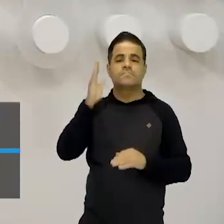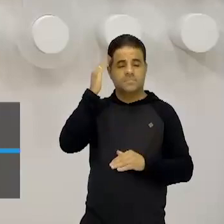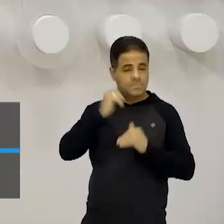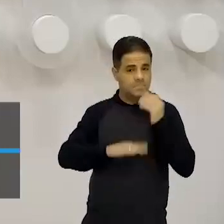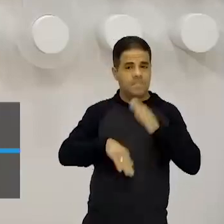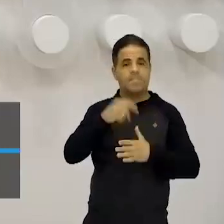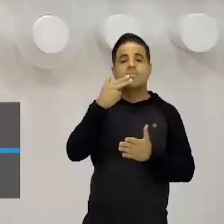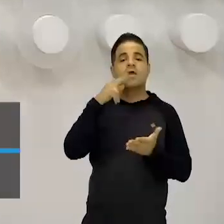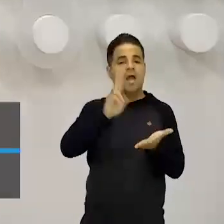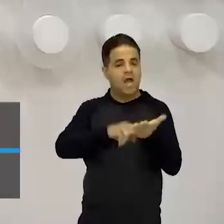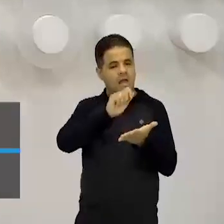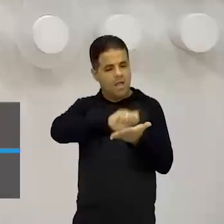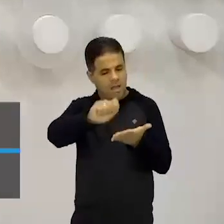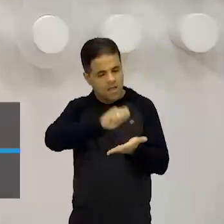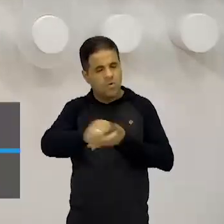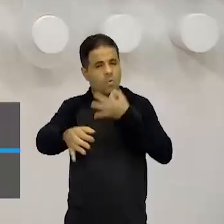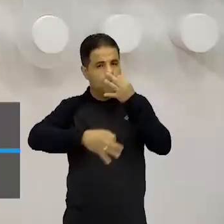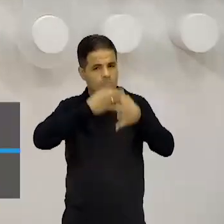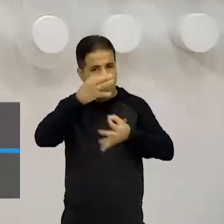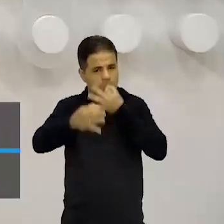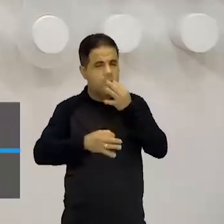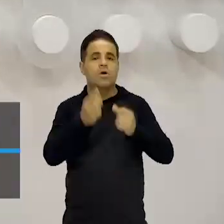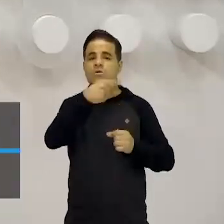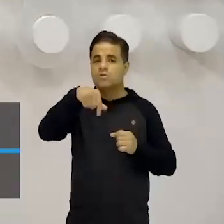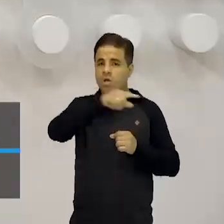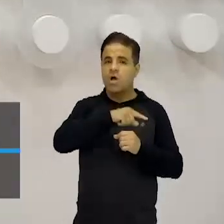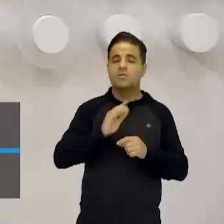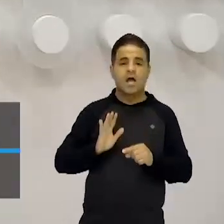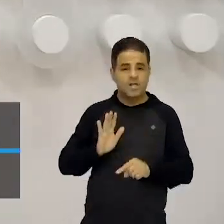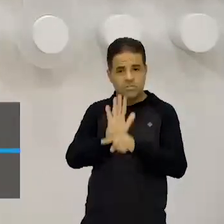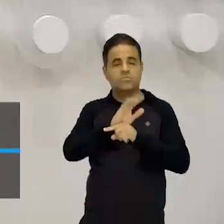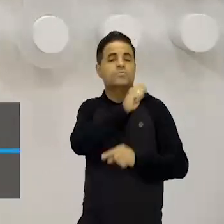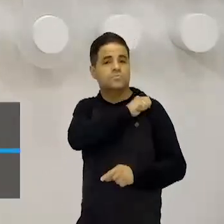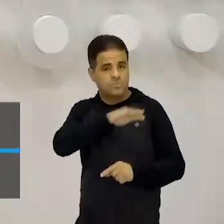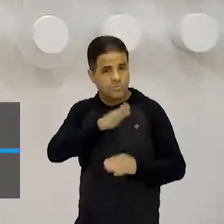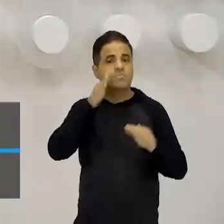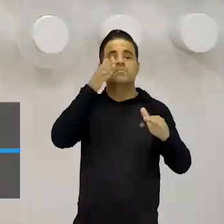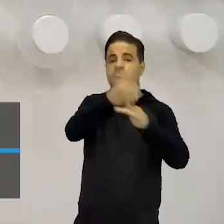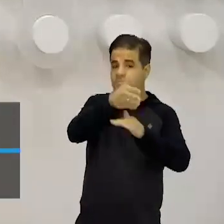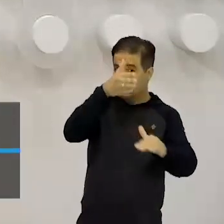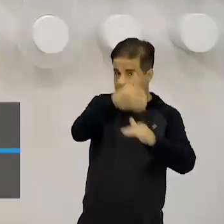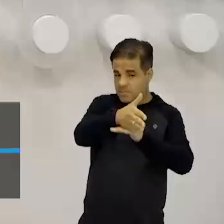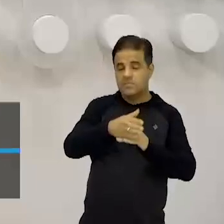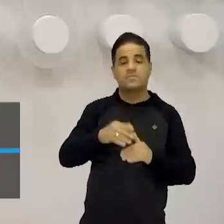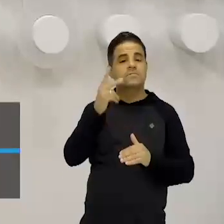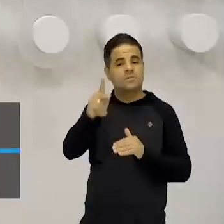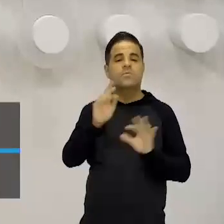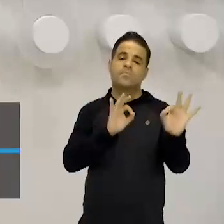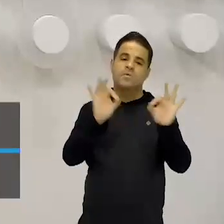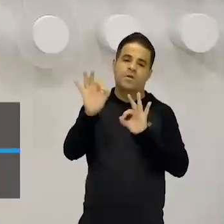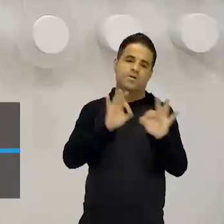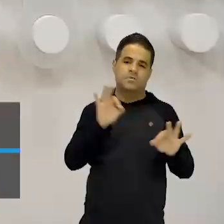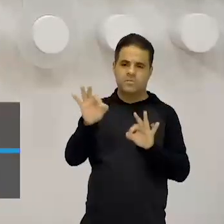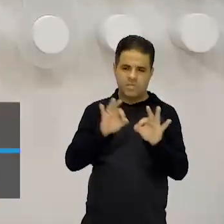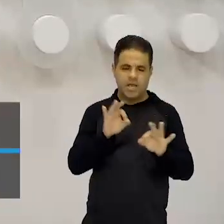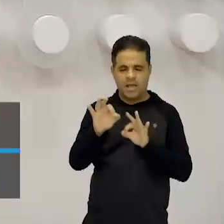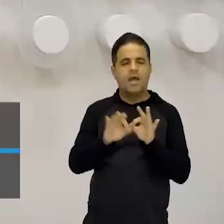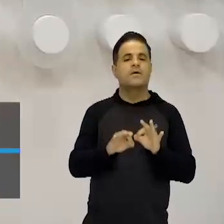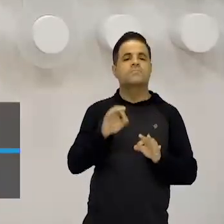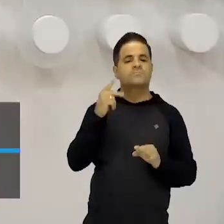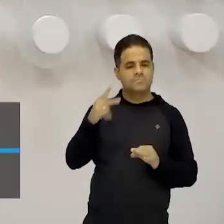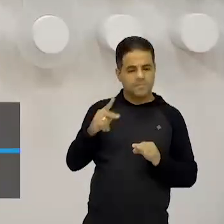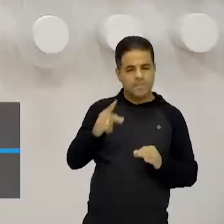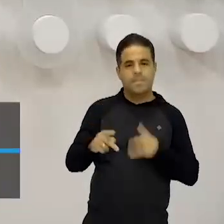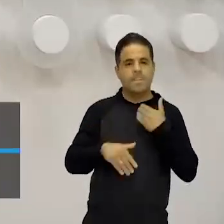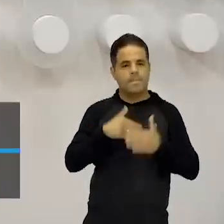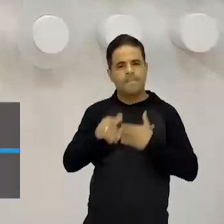fazem caixinhas de sugestões. Então, a gente faz com que o aluno participe do seu projeto naquele